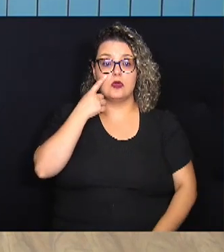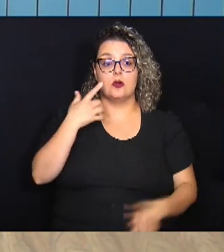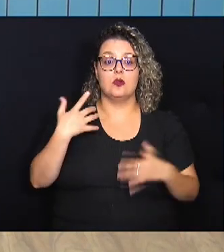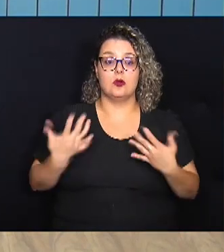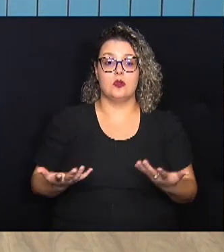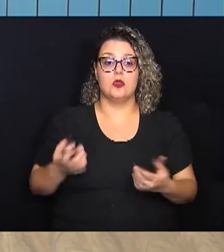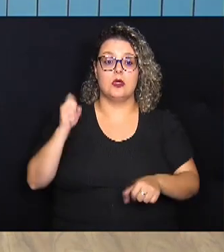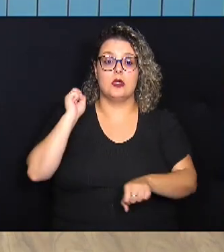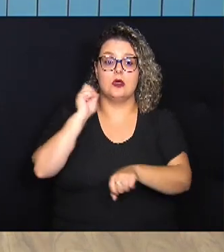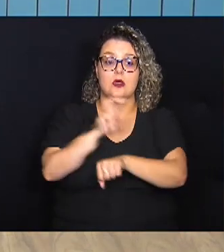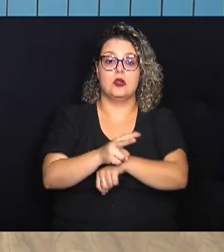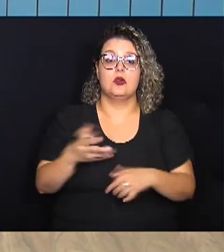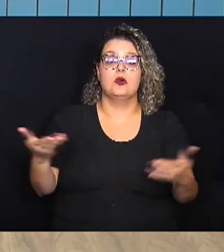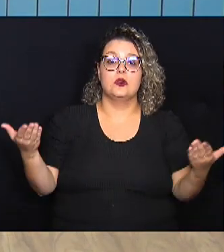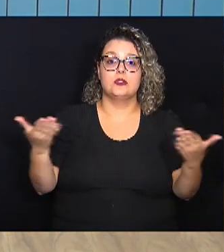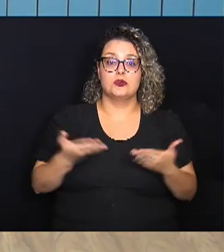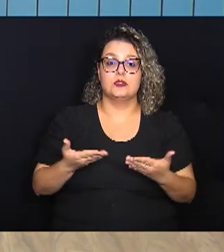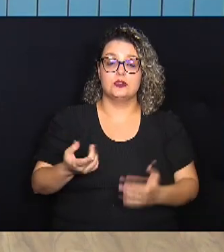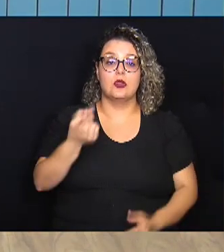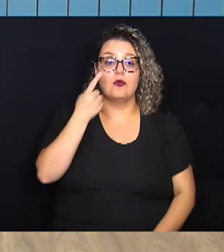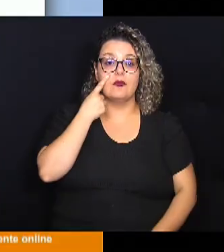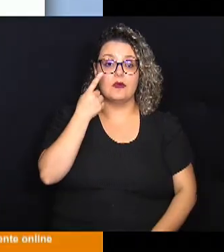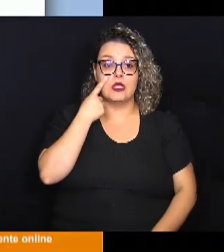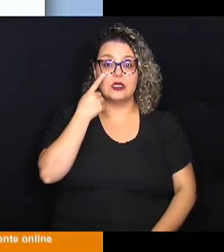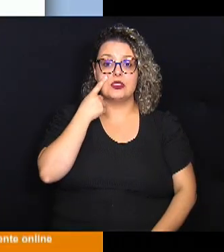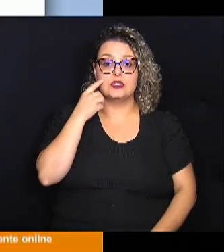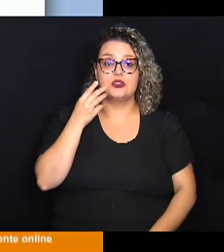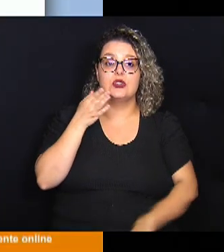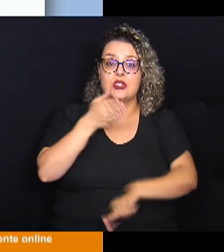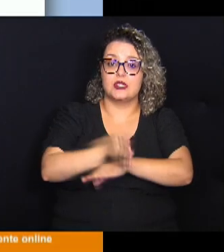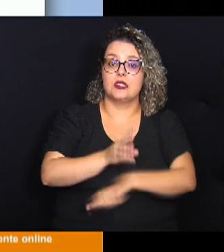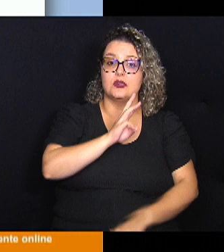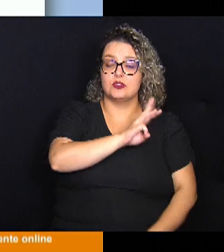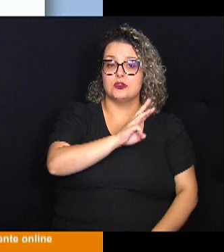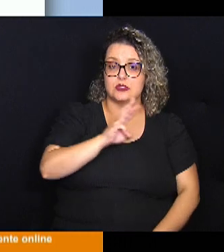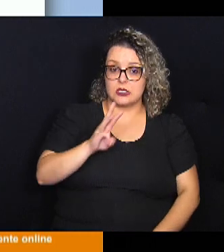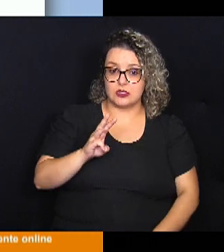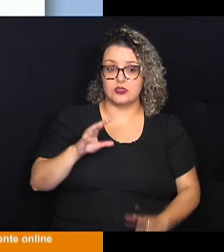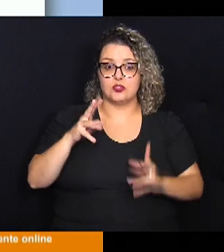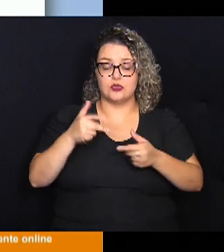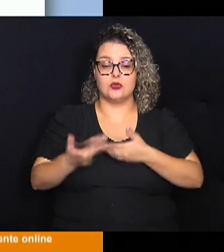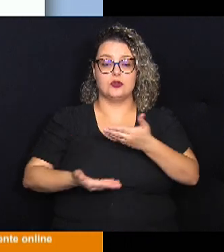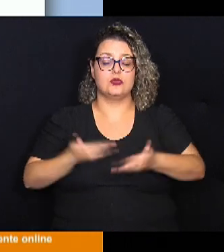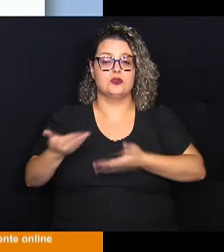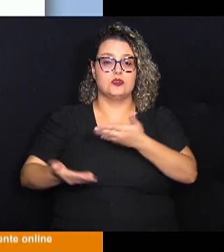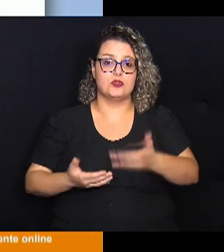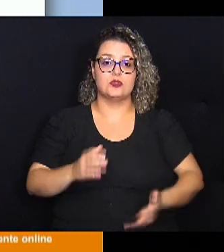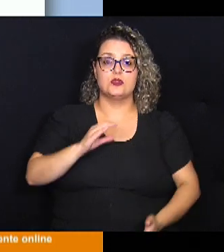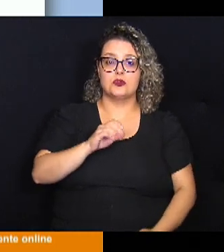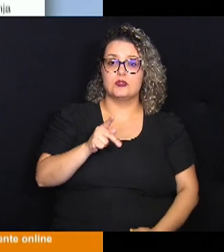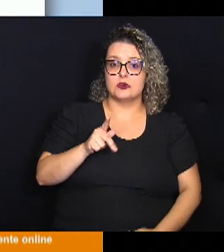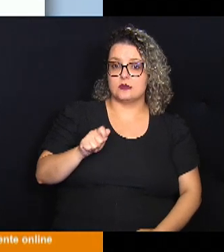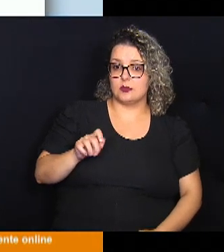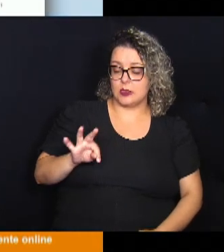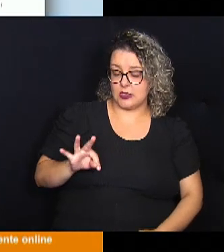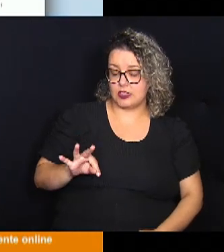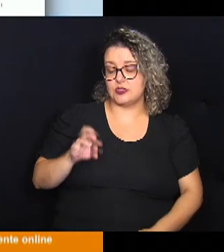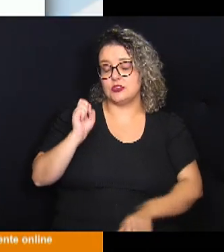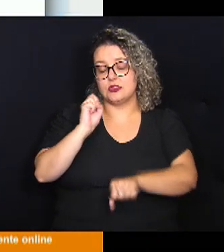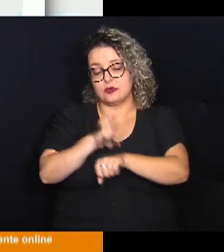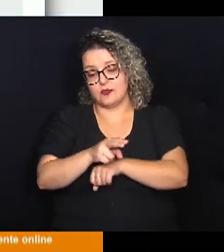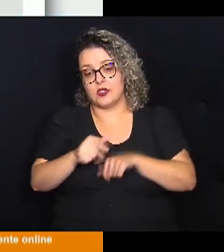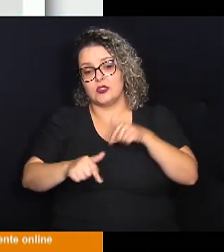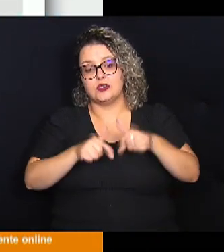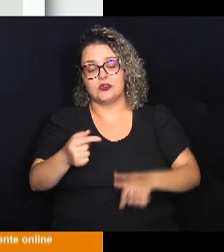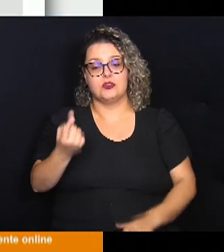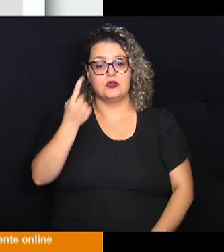as vagas de hoje. Olha, eu entrei já no site, tem todos os serviços do CEPAT e vagas de emprego. Você vai